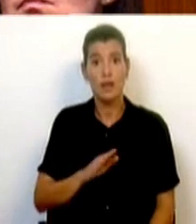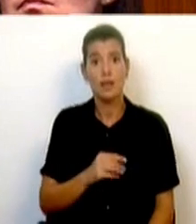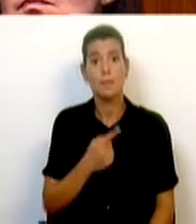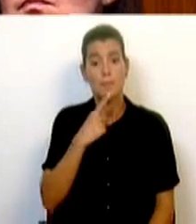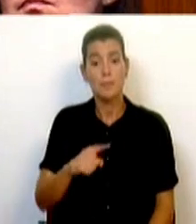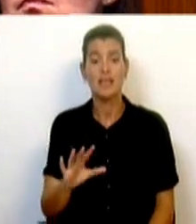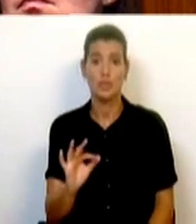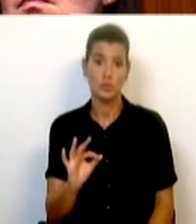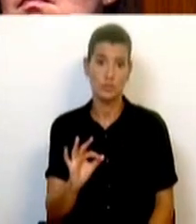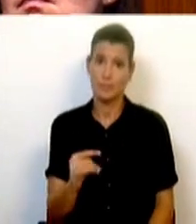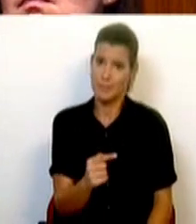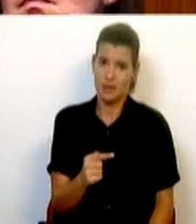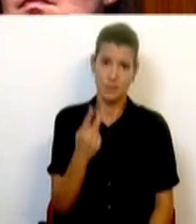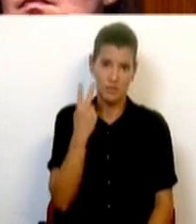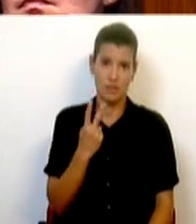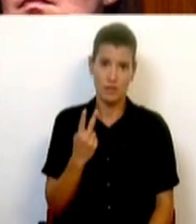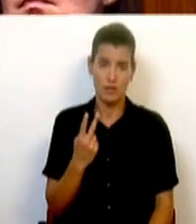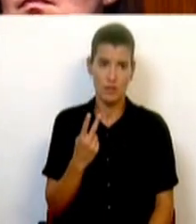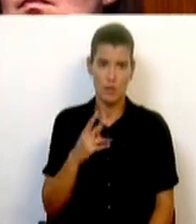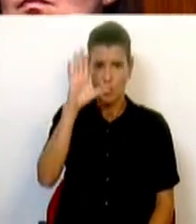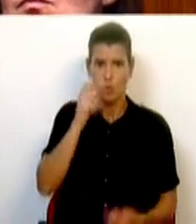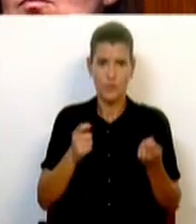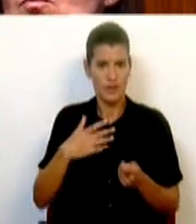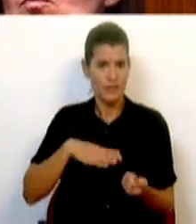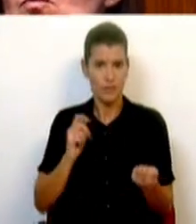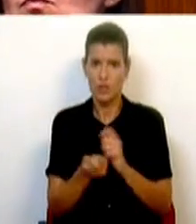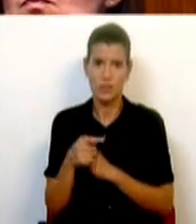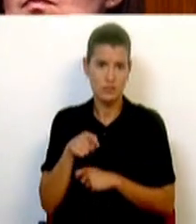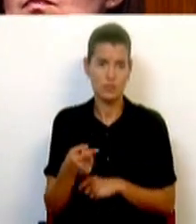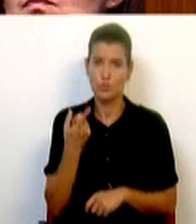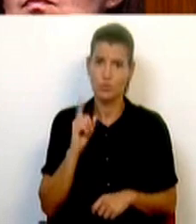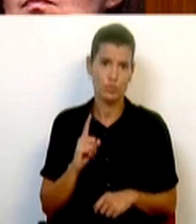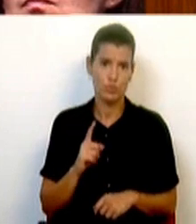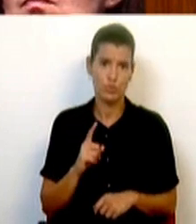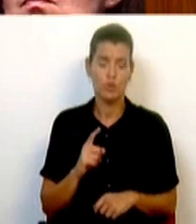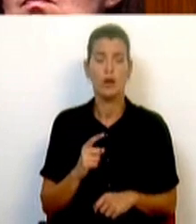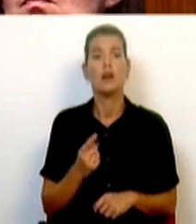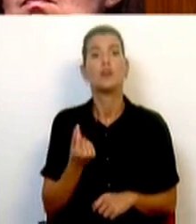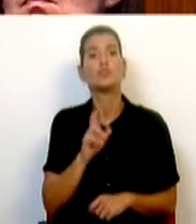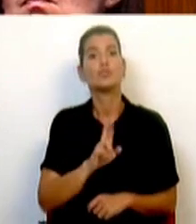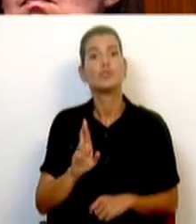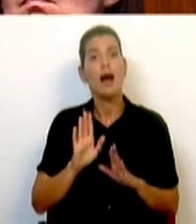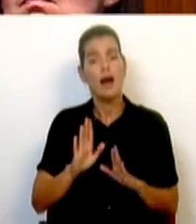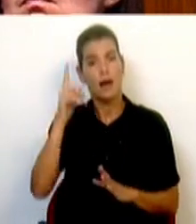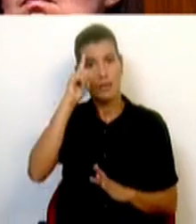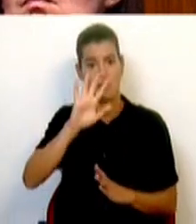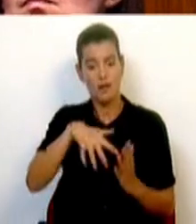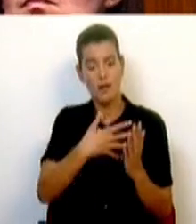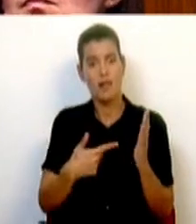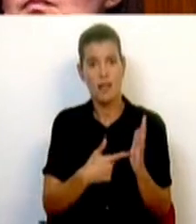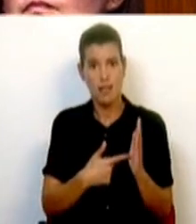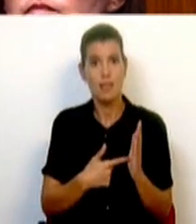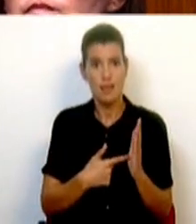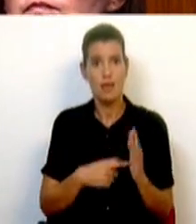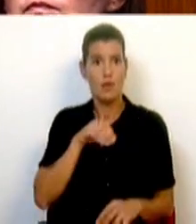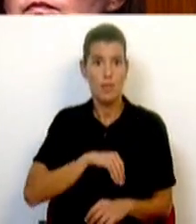do Governo que se deva alterar essa situação. Nós temos fixado o calendário de